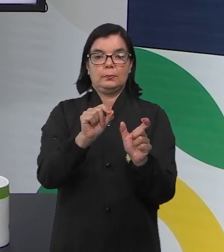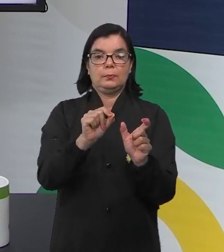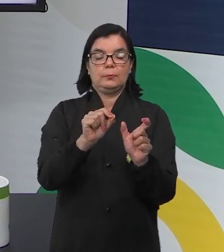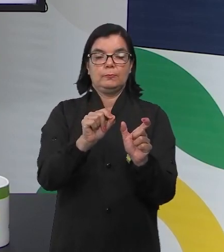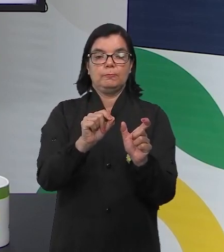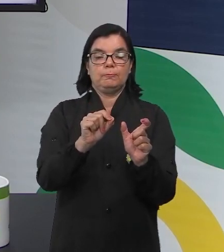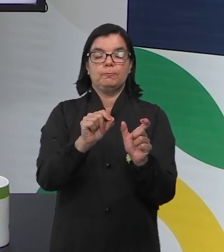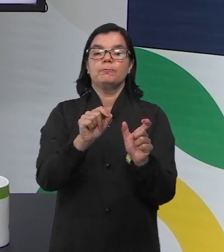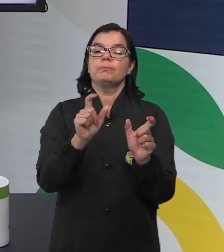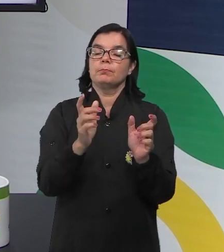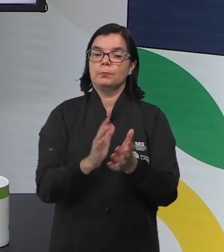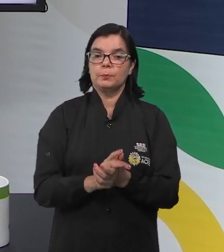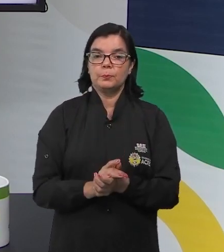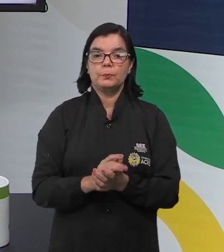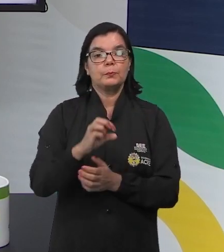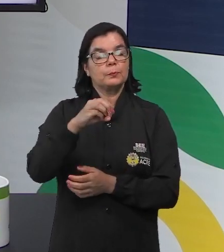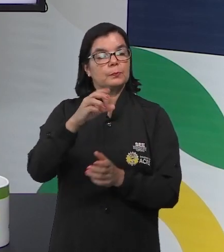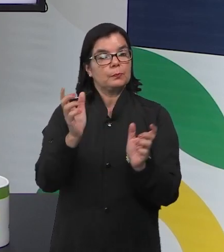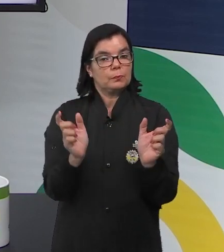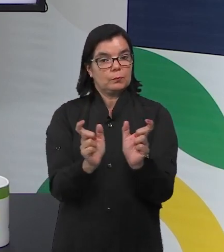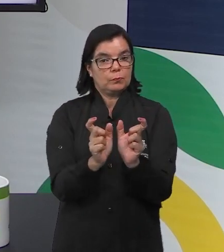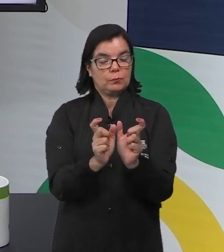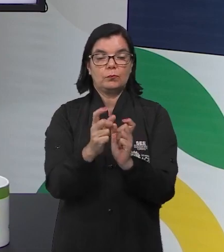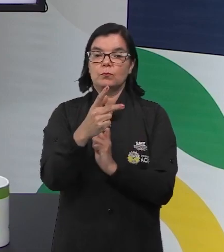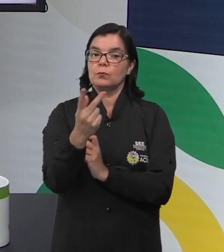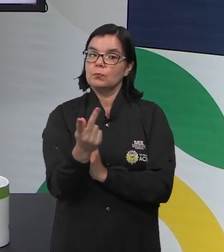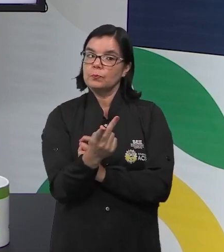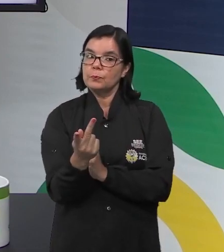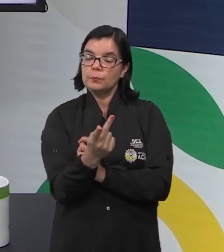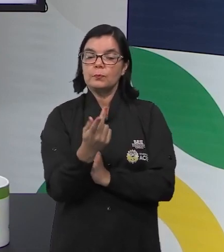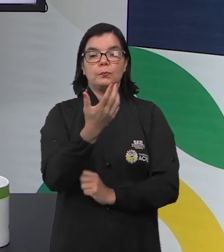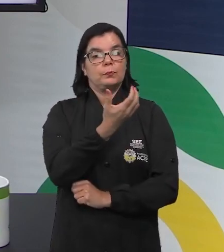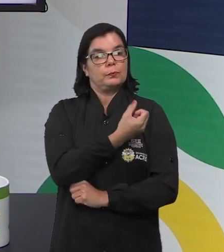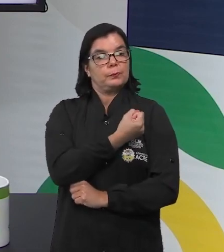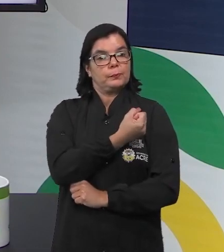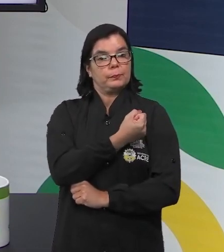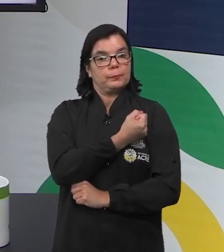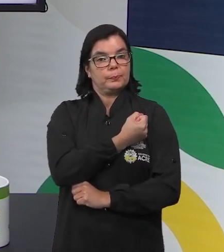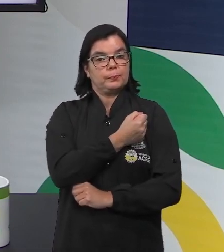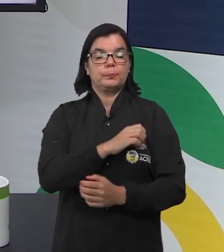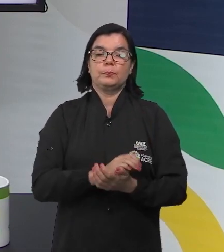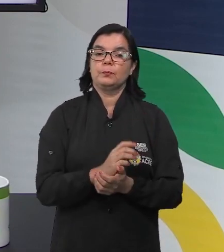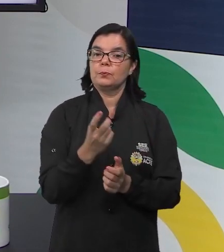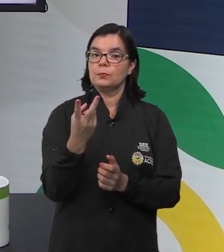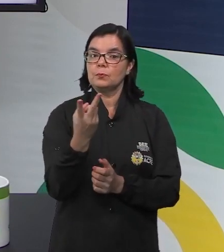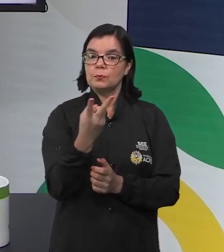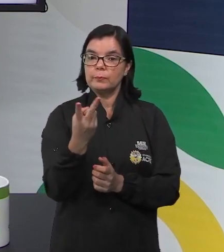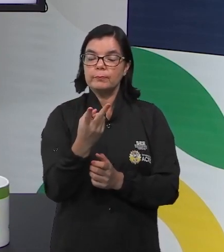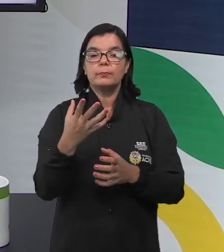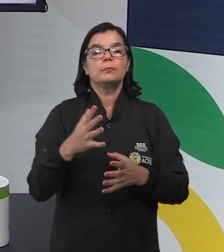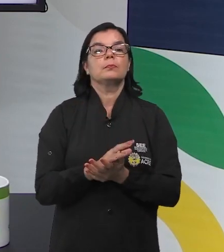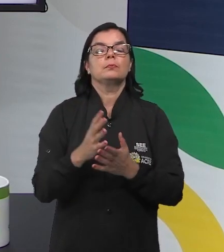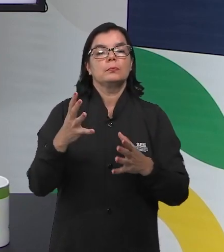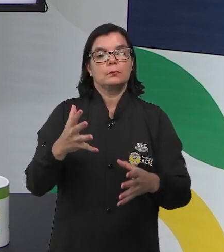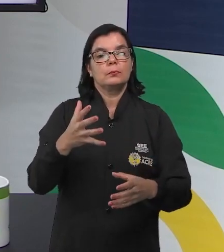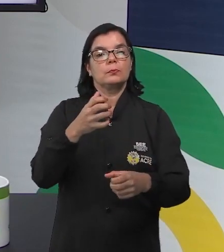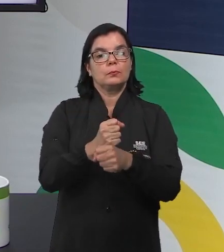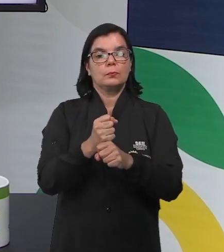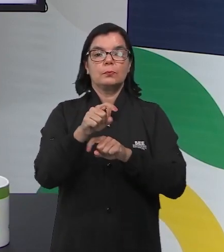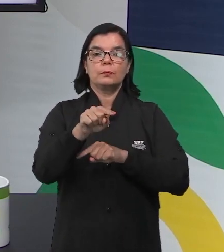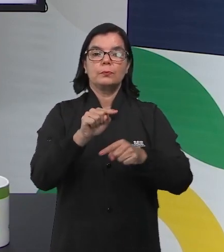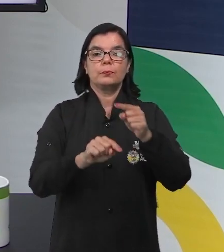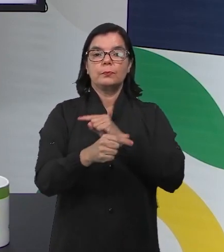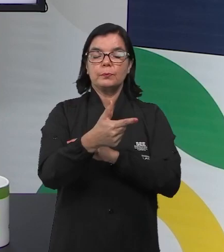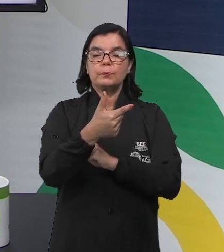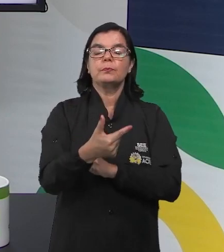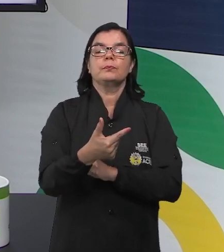mediana. Se você tiver um conjunto pares de valores, você pega os dois do centro, soma, divide para 2,